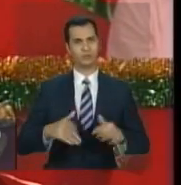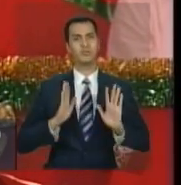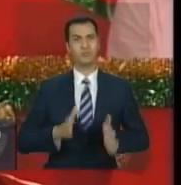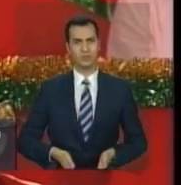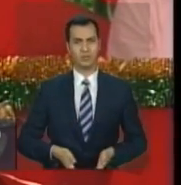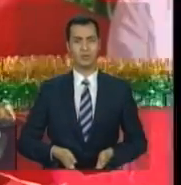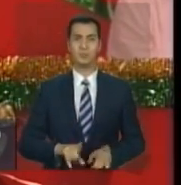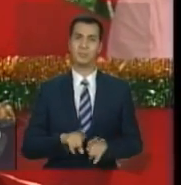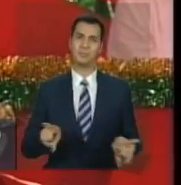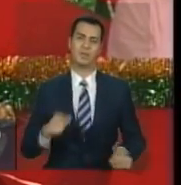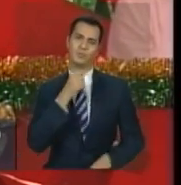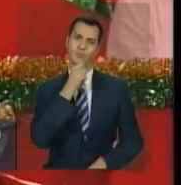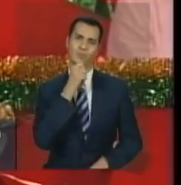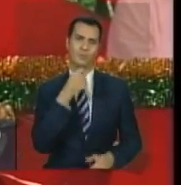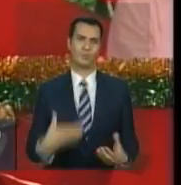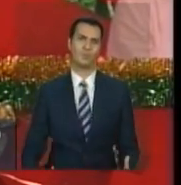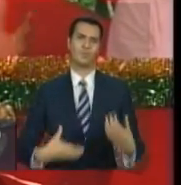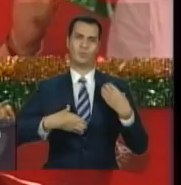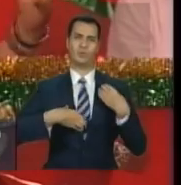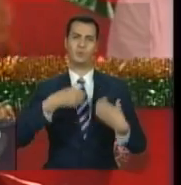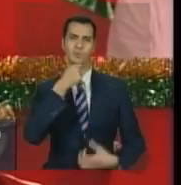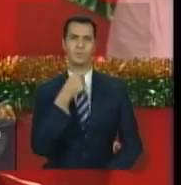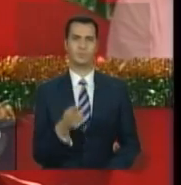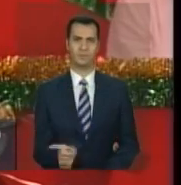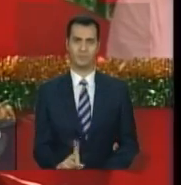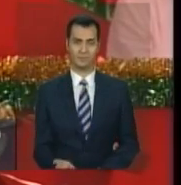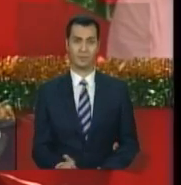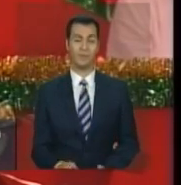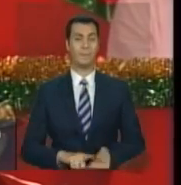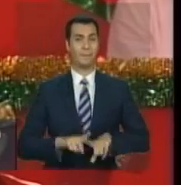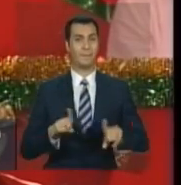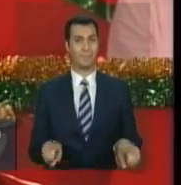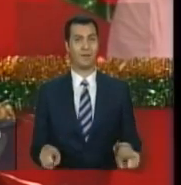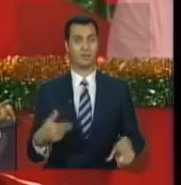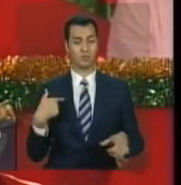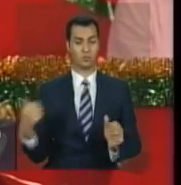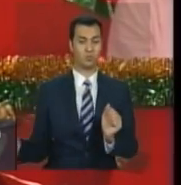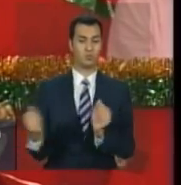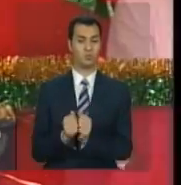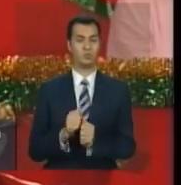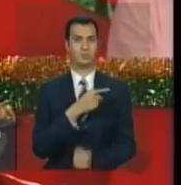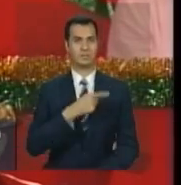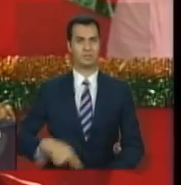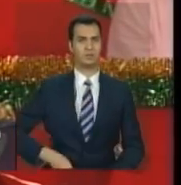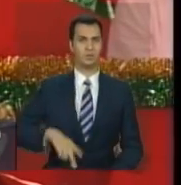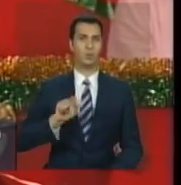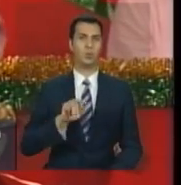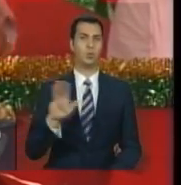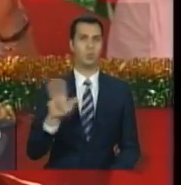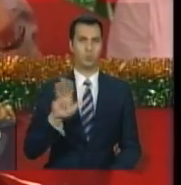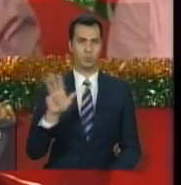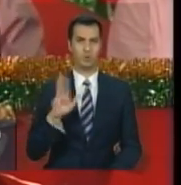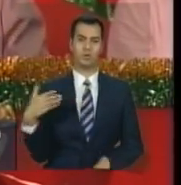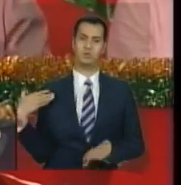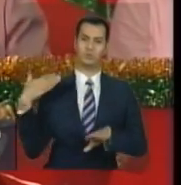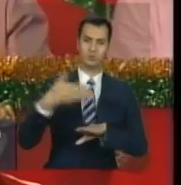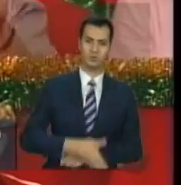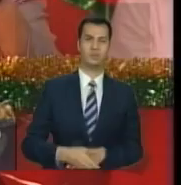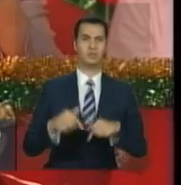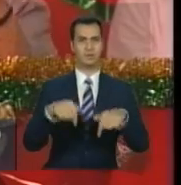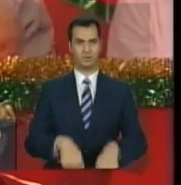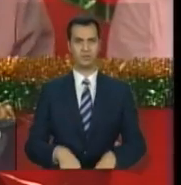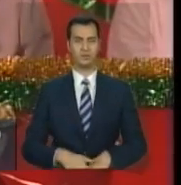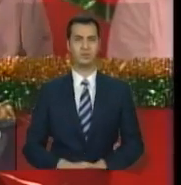eu ainda não tinha sido empossada e vim aqui junto com o Lula. Naquela época e naquele